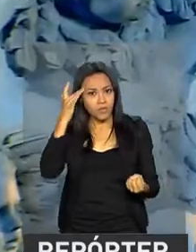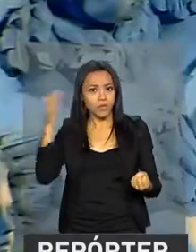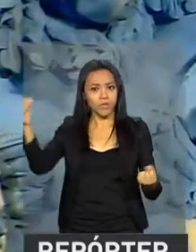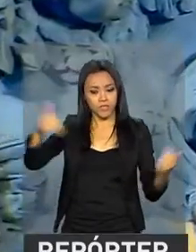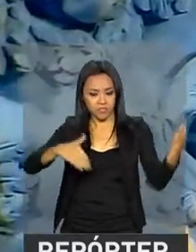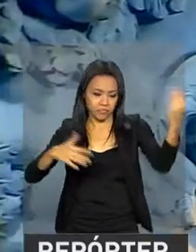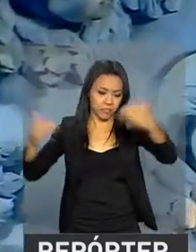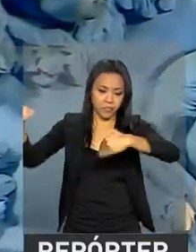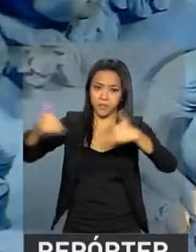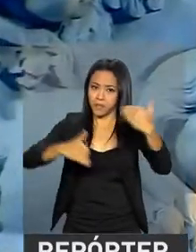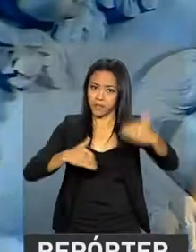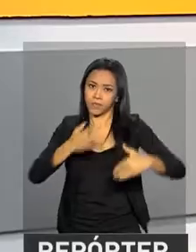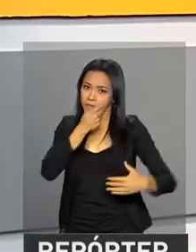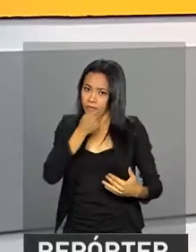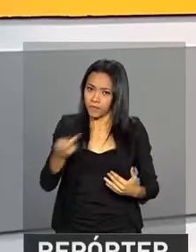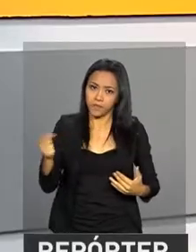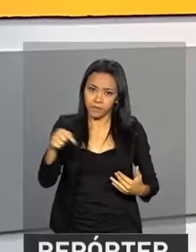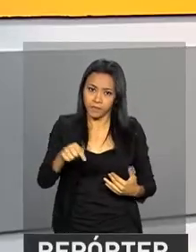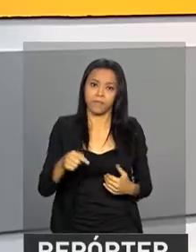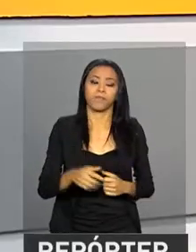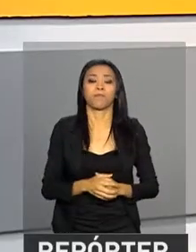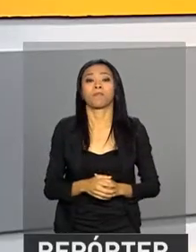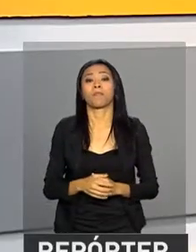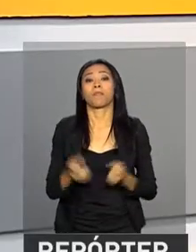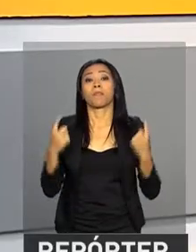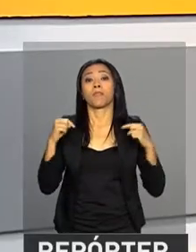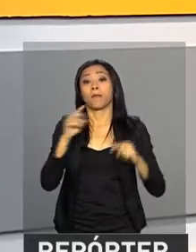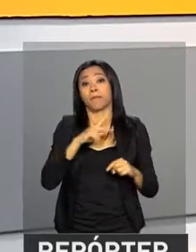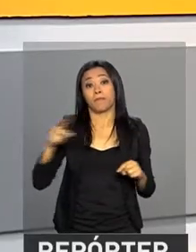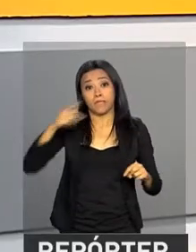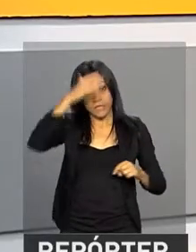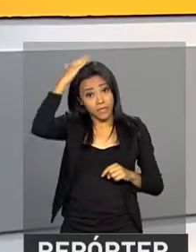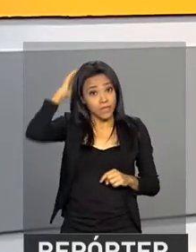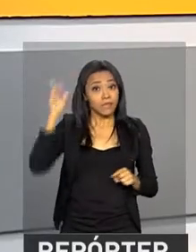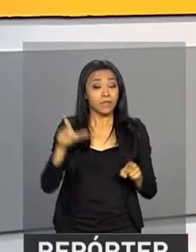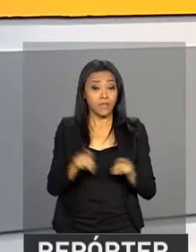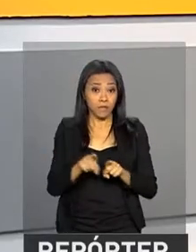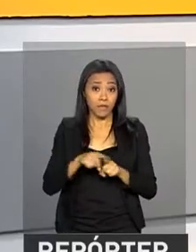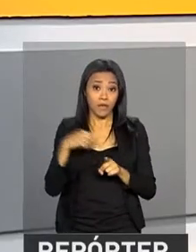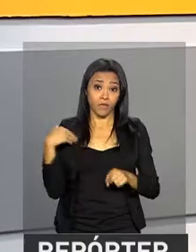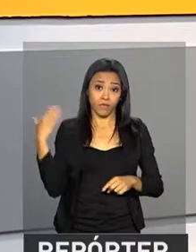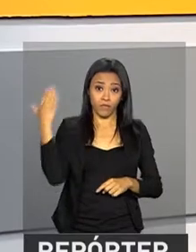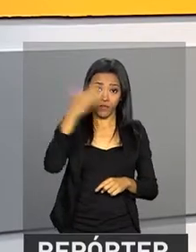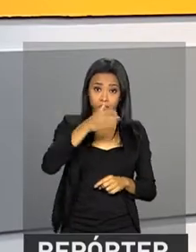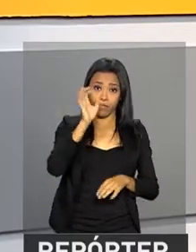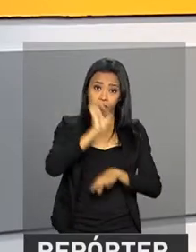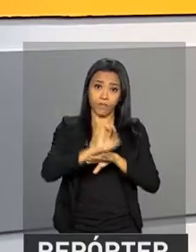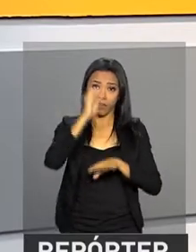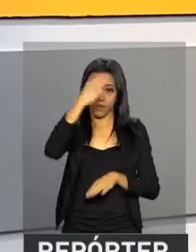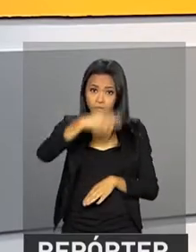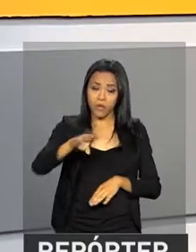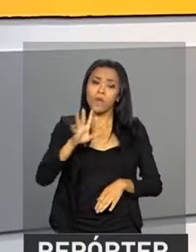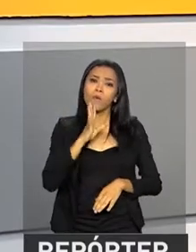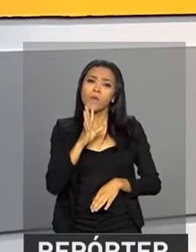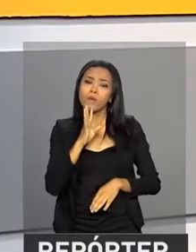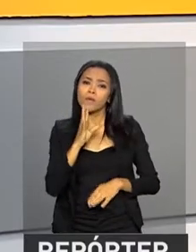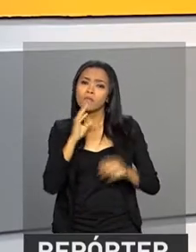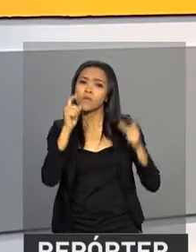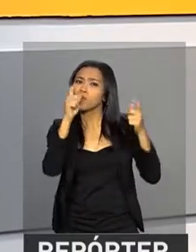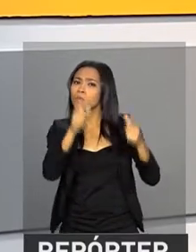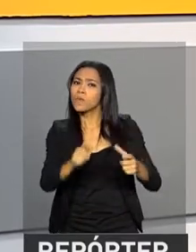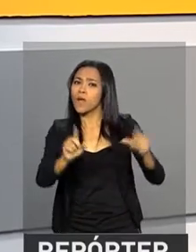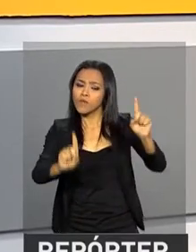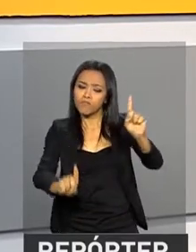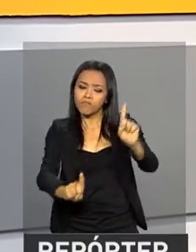aqui compareçam. E o presidente Michel Temer esteve também no Maranhão, onde conheceu as instalações do Centro de Lançamento